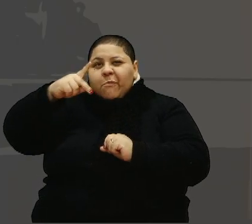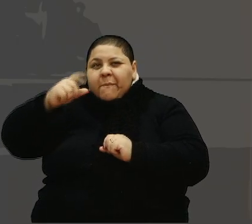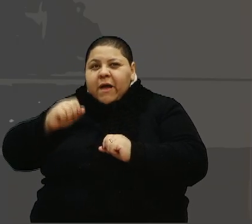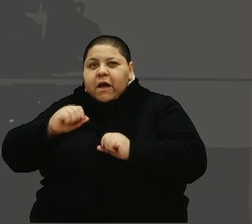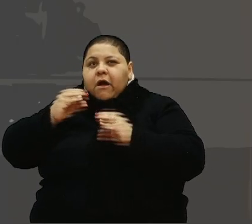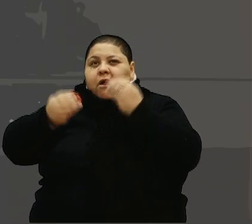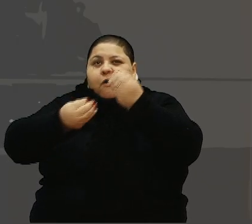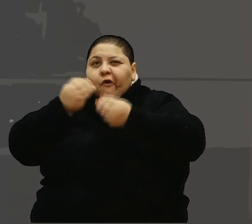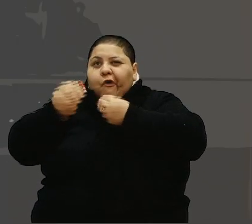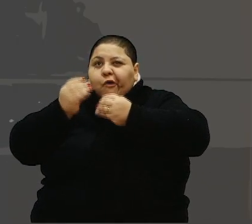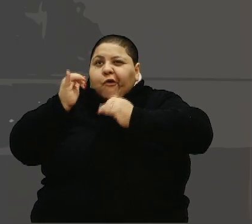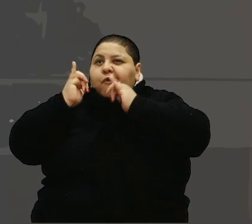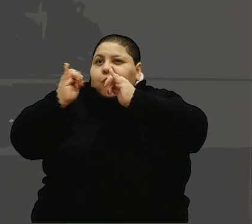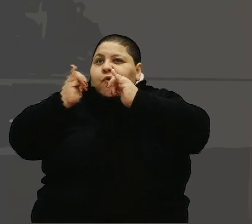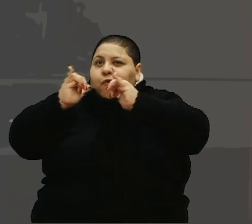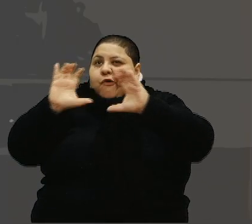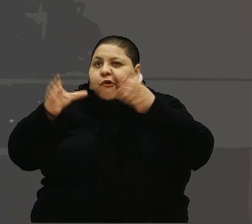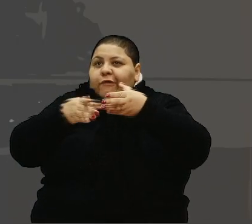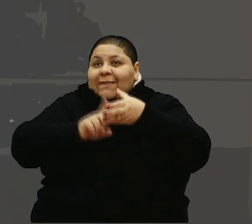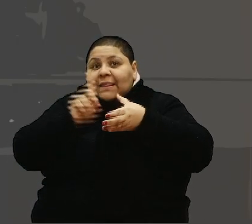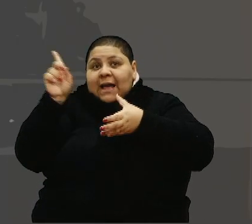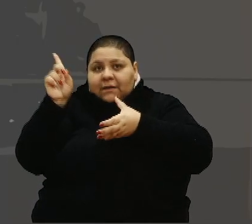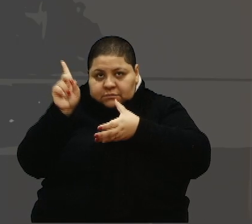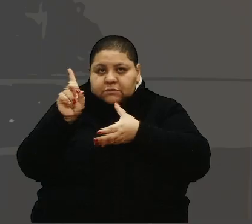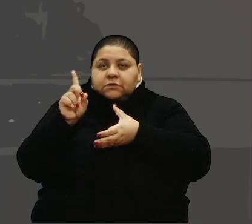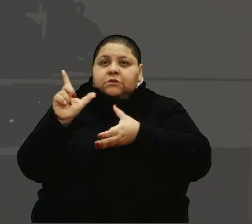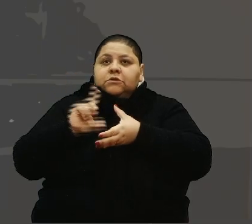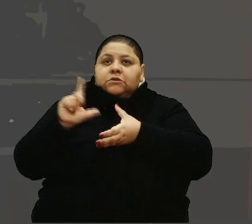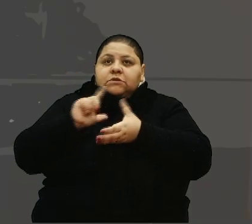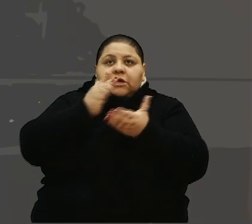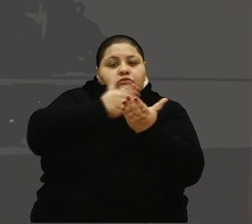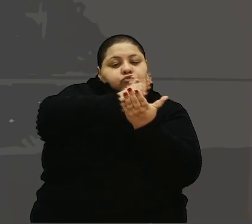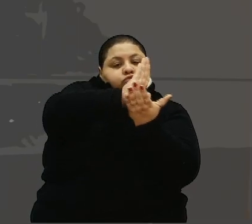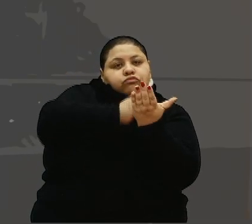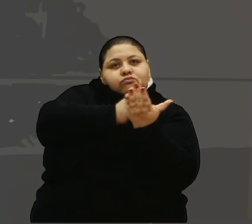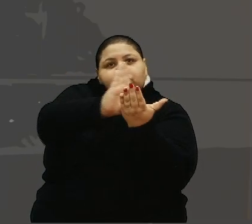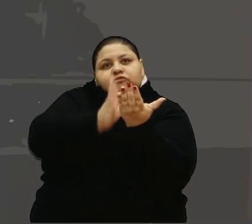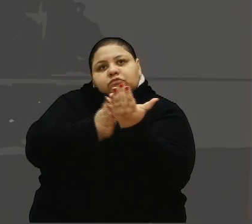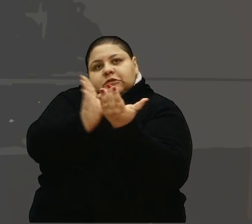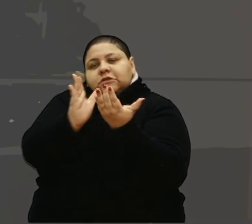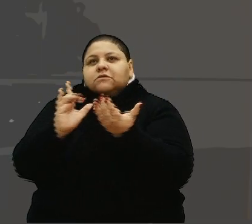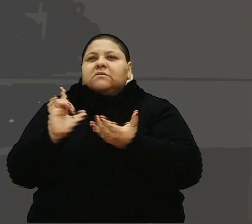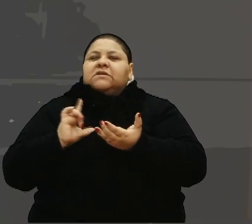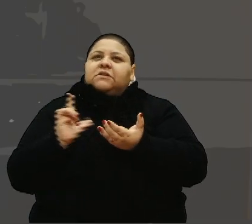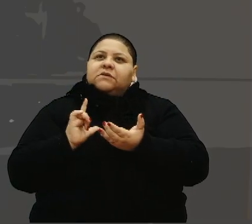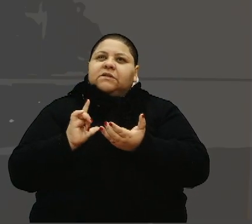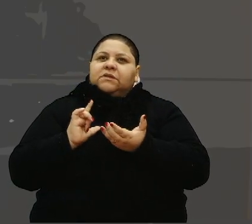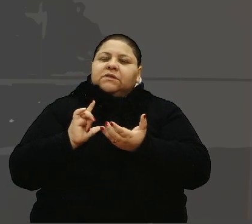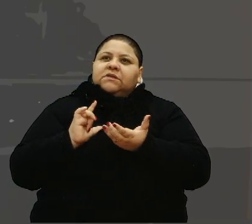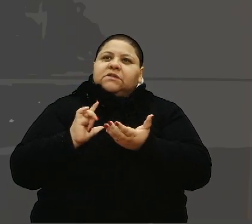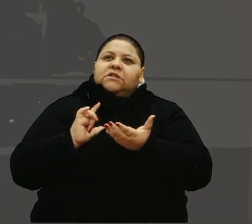de como é o transporte coletivo lá, onde tu tem os eixos e tu tem